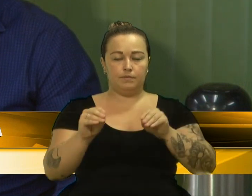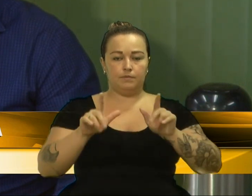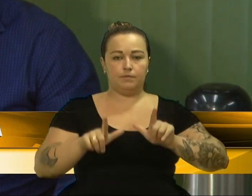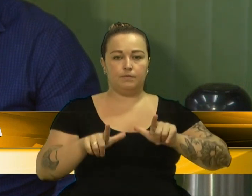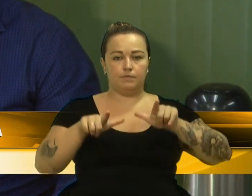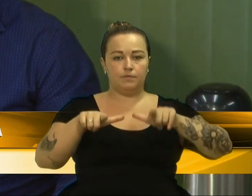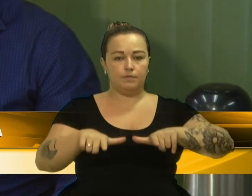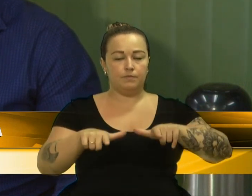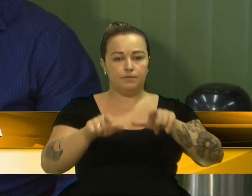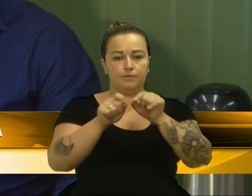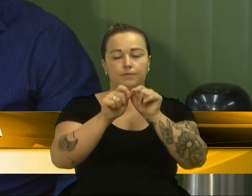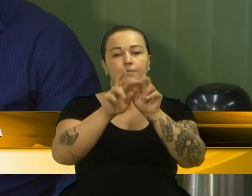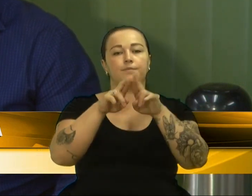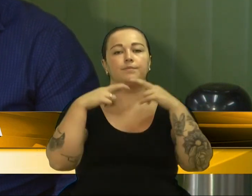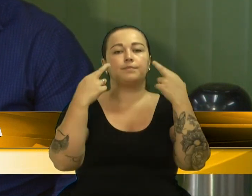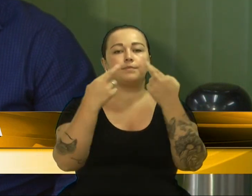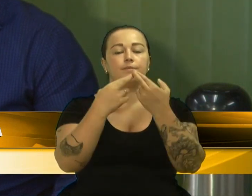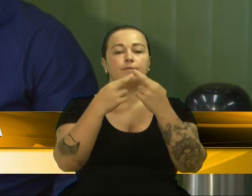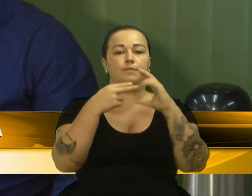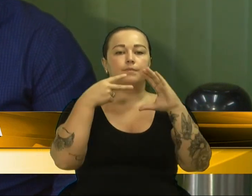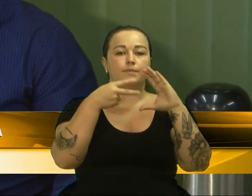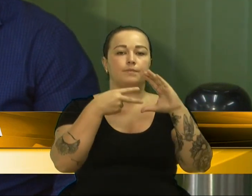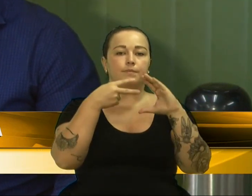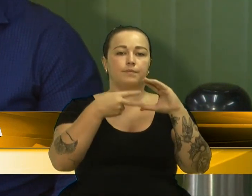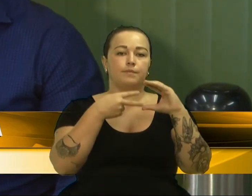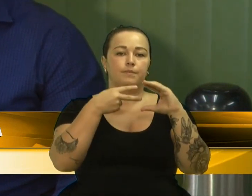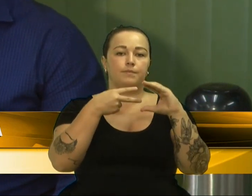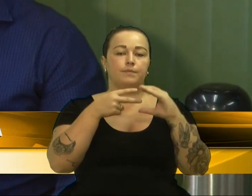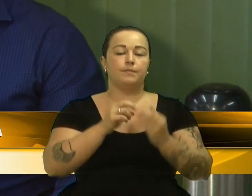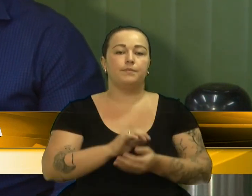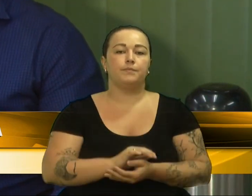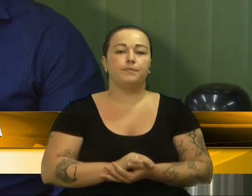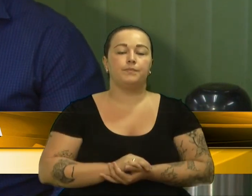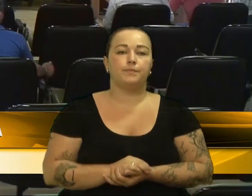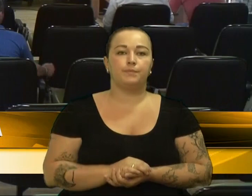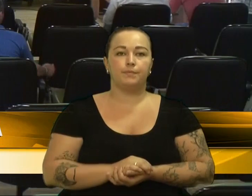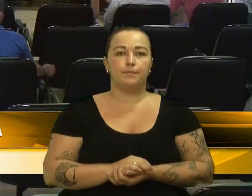das sessões da Câmara Municipal de Caxias do Sul.